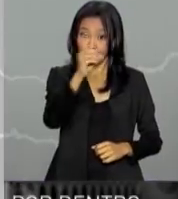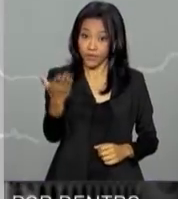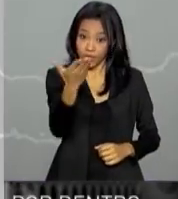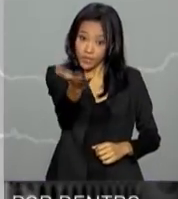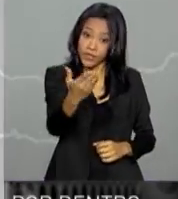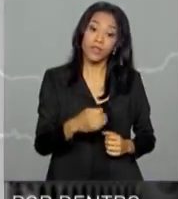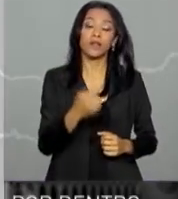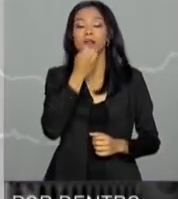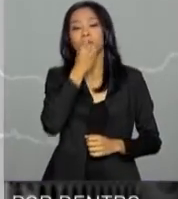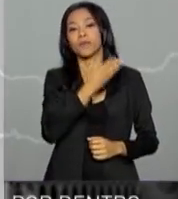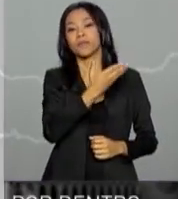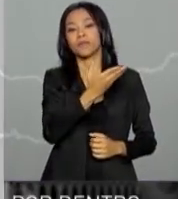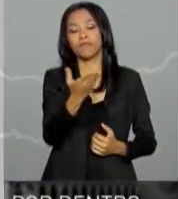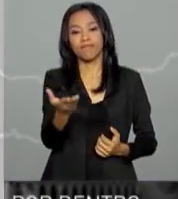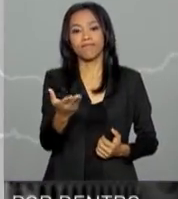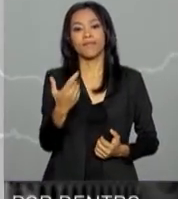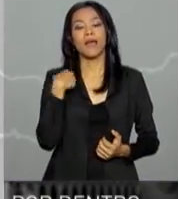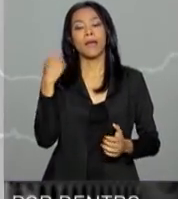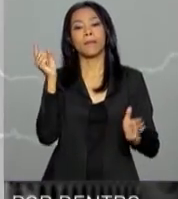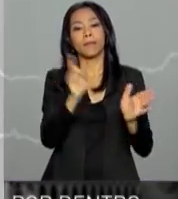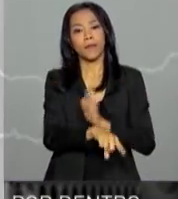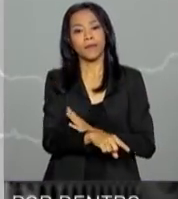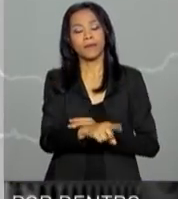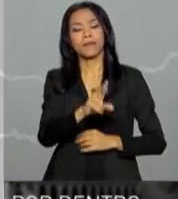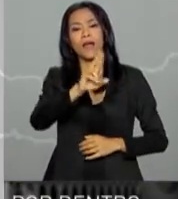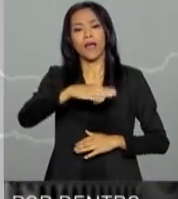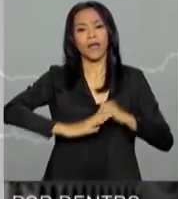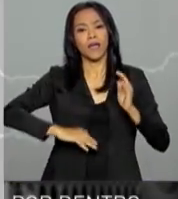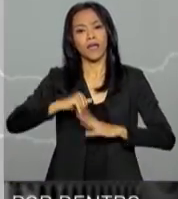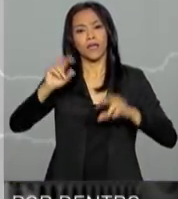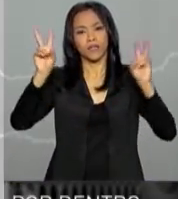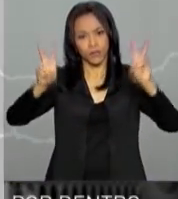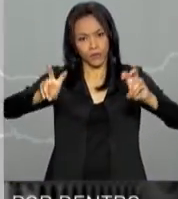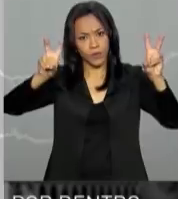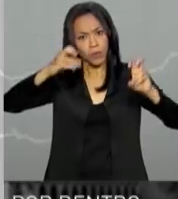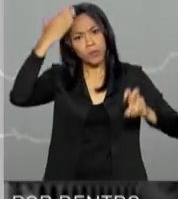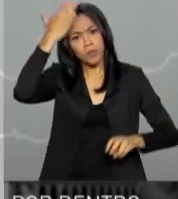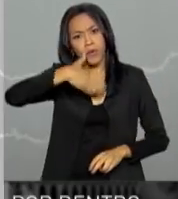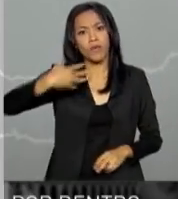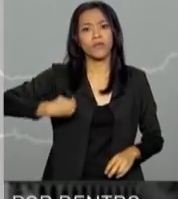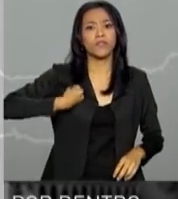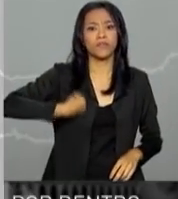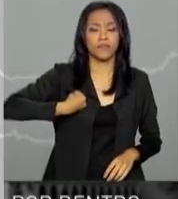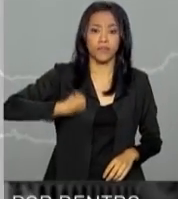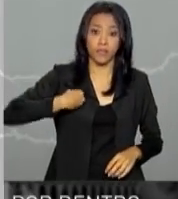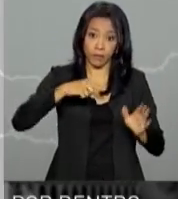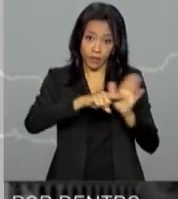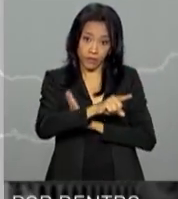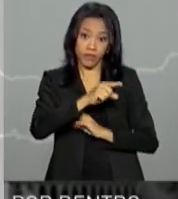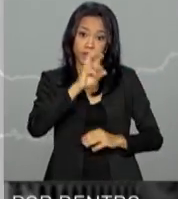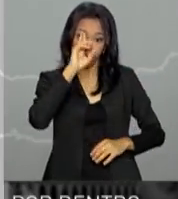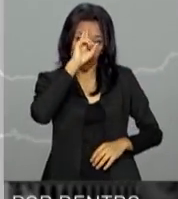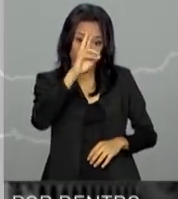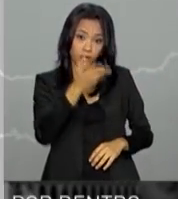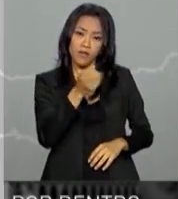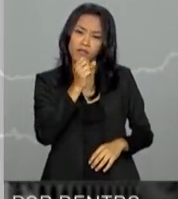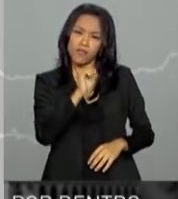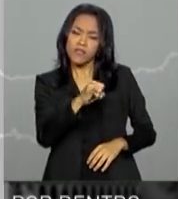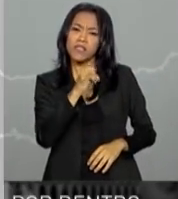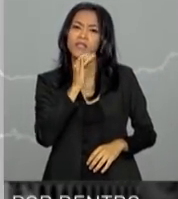alessandra minha questão também é relacionada à prova de vídeo eu queria saber do alessandro se vocês já têm um balanço